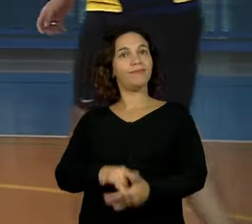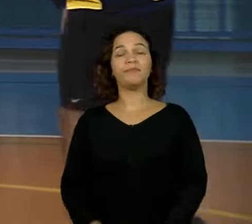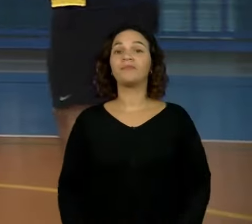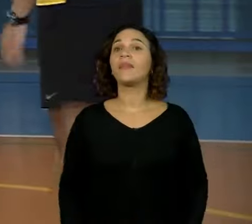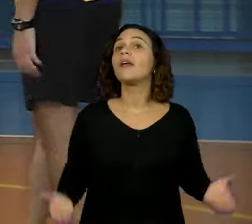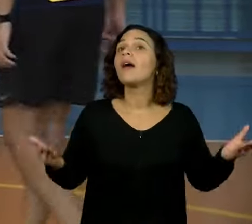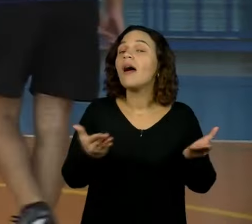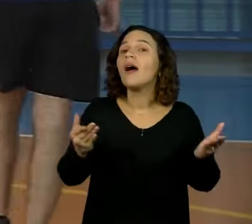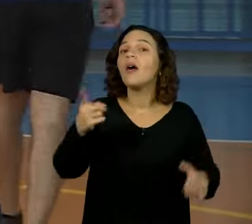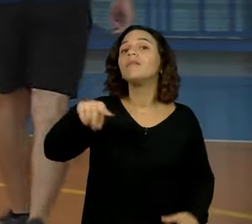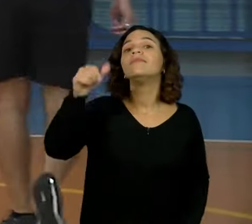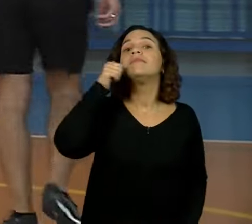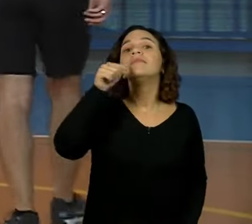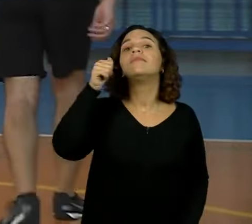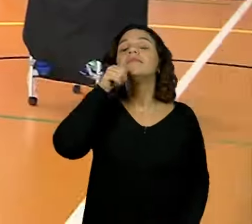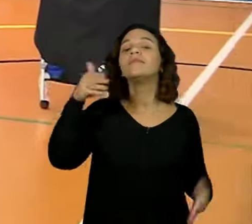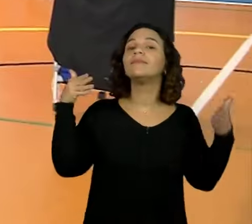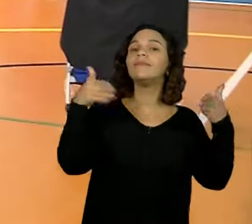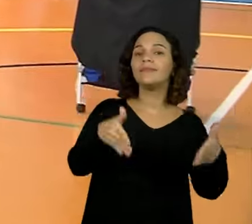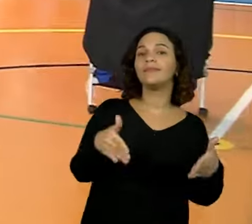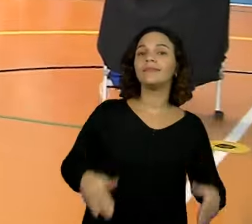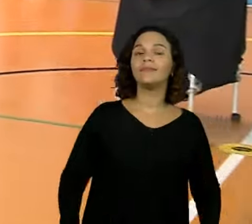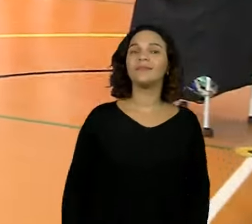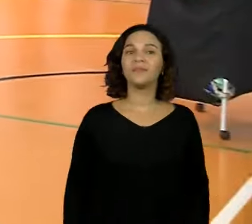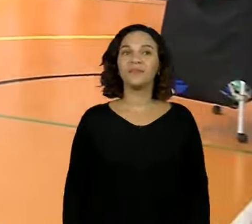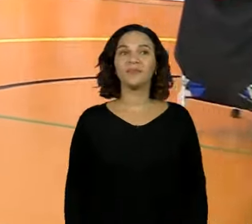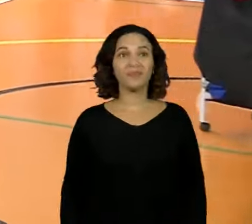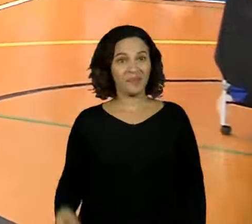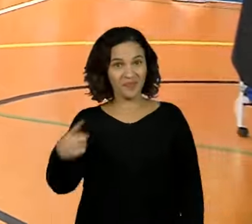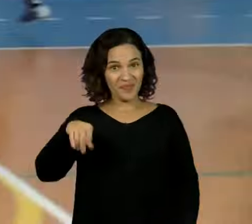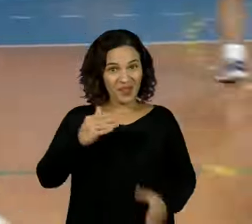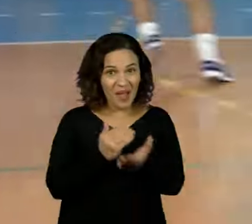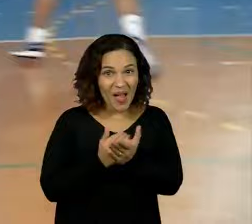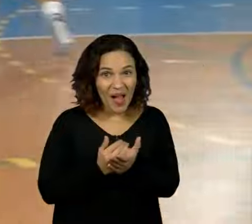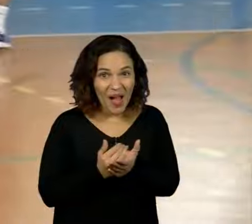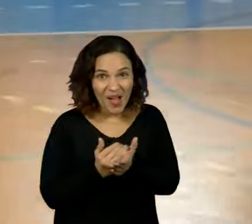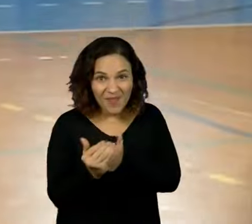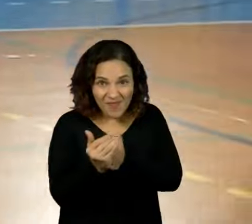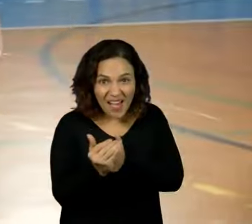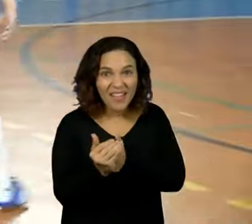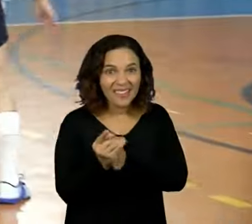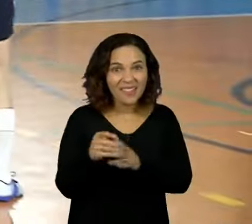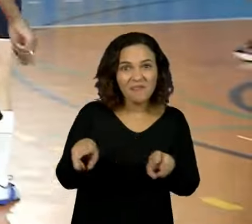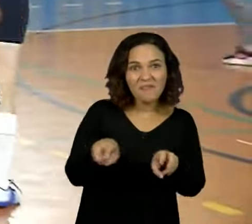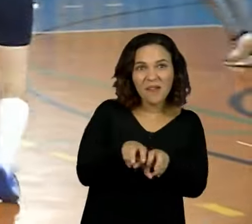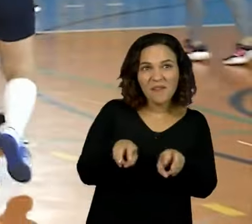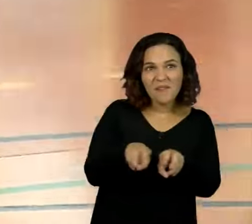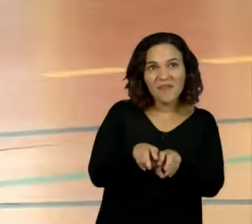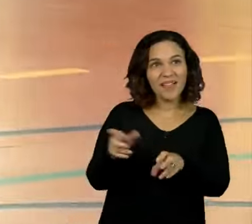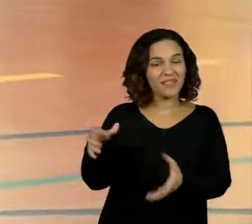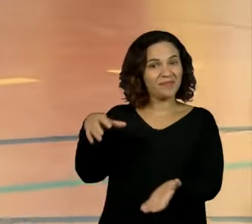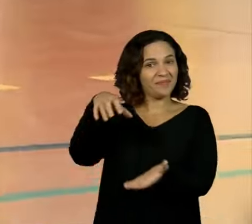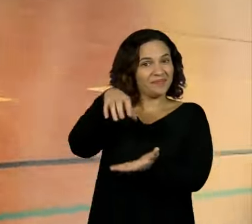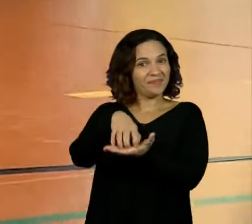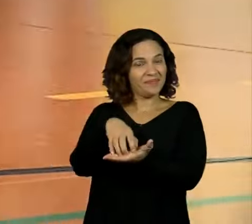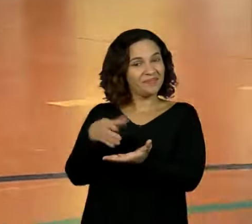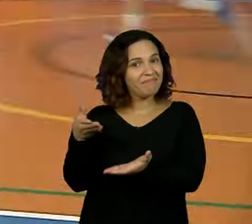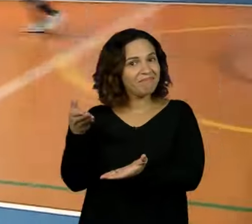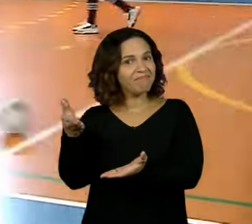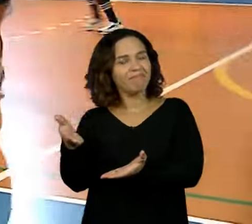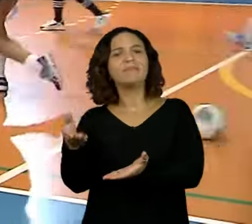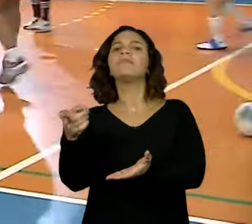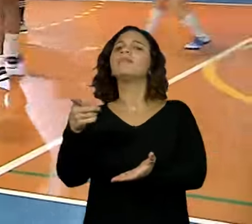Agora é a vez das meninas! Quando elas colocam os pés nesta quadra do Céu Caminho do Mar, o